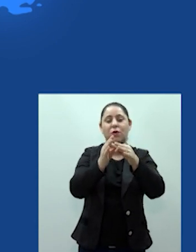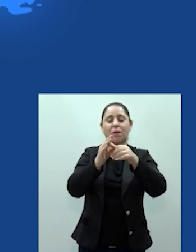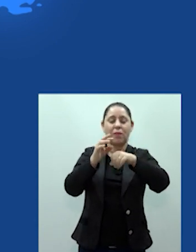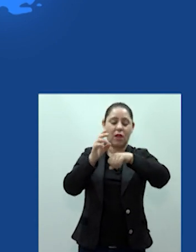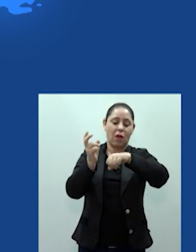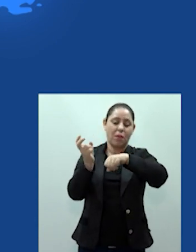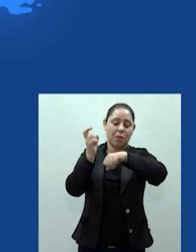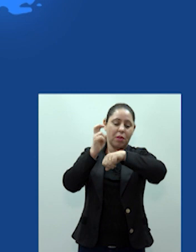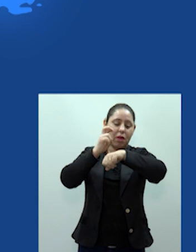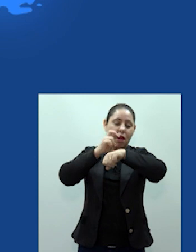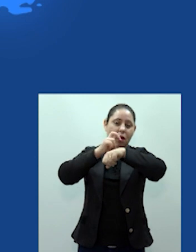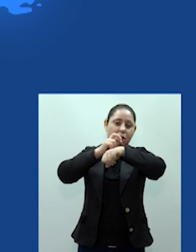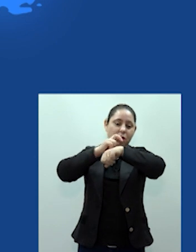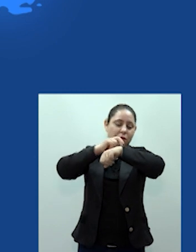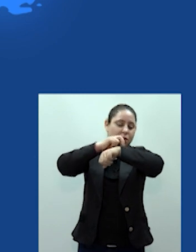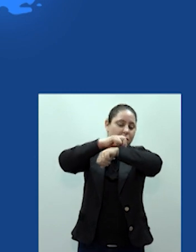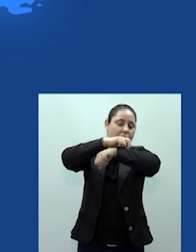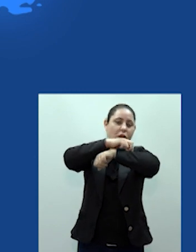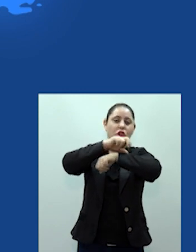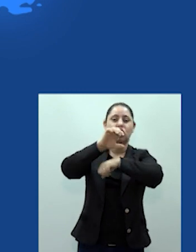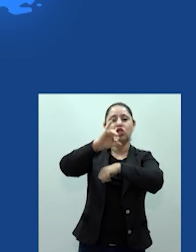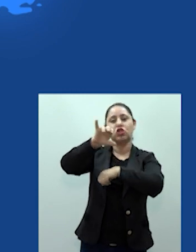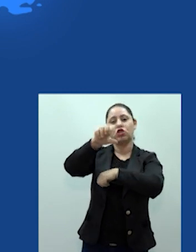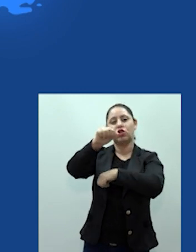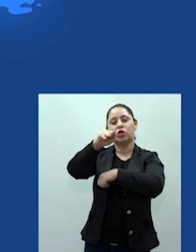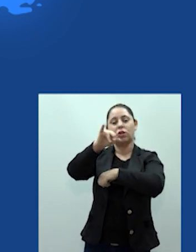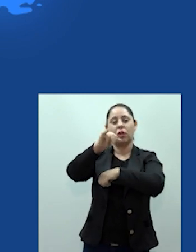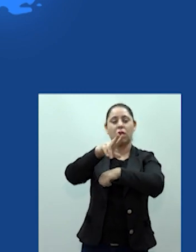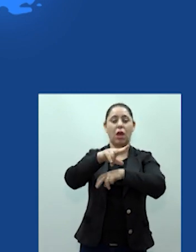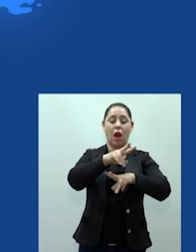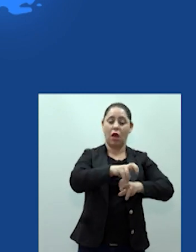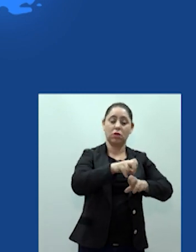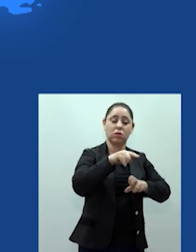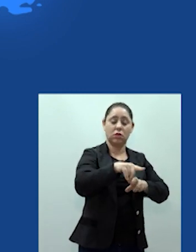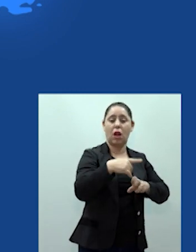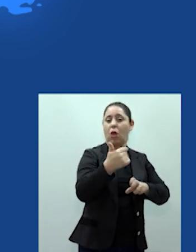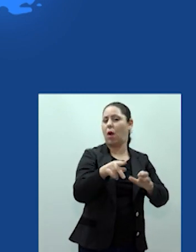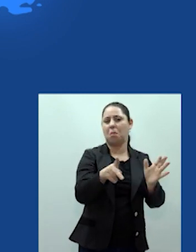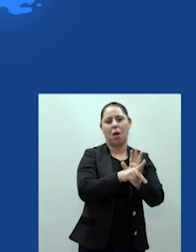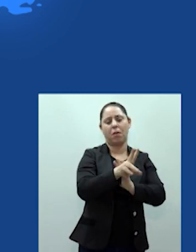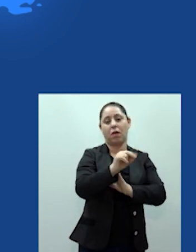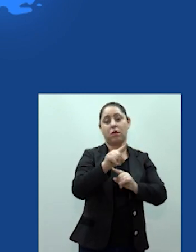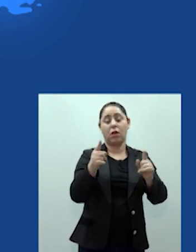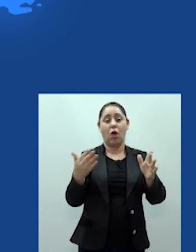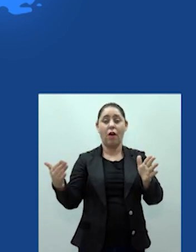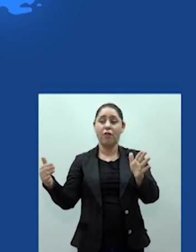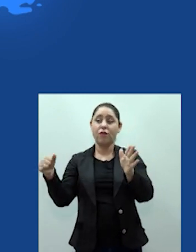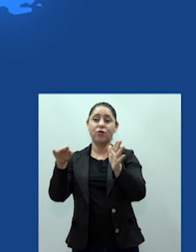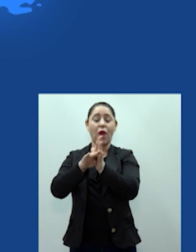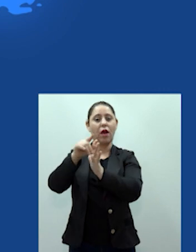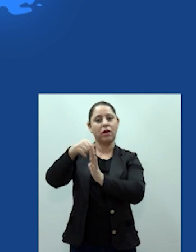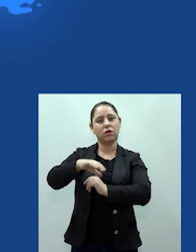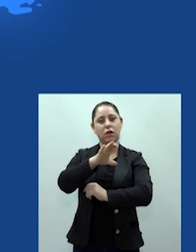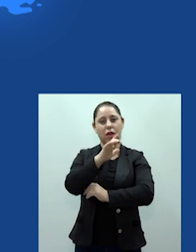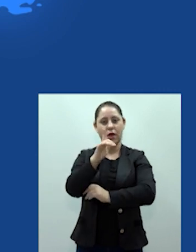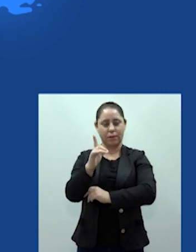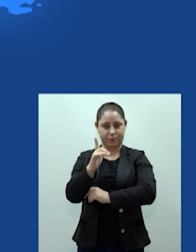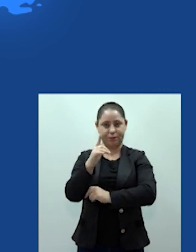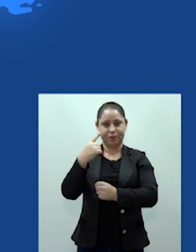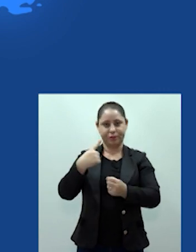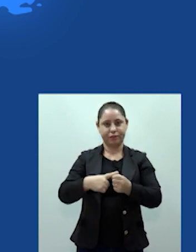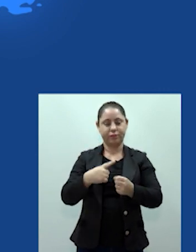joaninha, ainda com uma linha que não era própria, porque eu estava no sítio, né, então fui aproveitando o que eu tinha lá. Aí depois que eu vim para